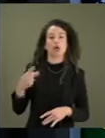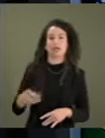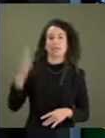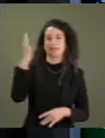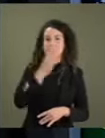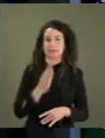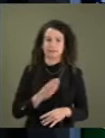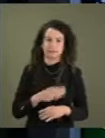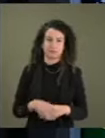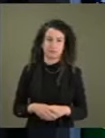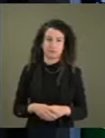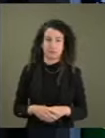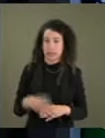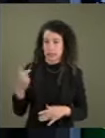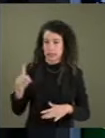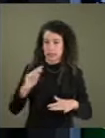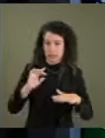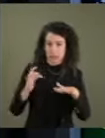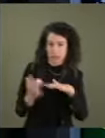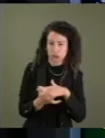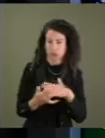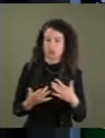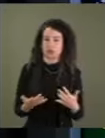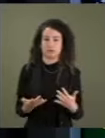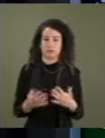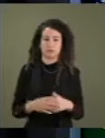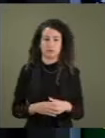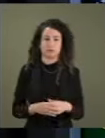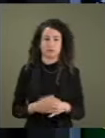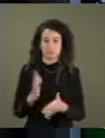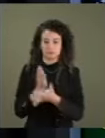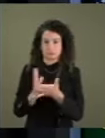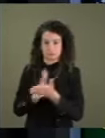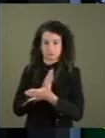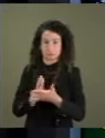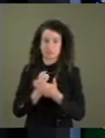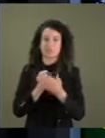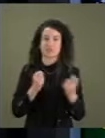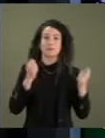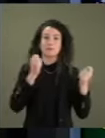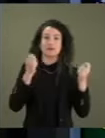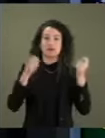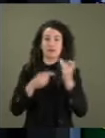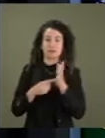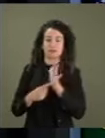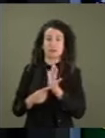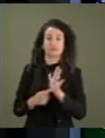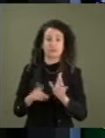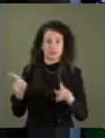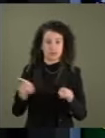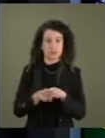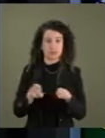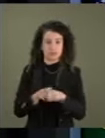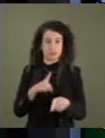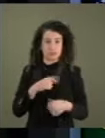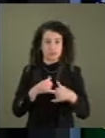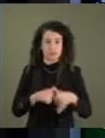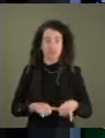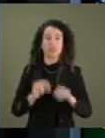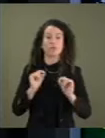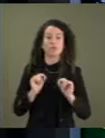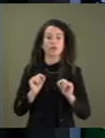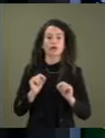Nas suas redes sociais, em algumas manifestações, inclusive ele esteve em Nova